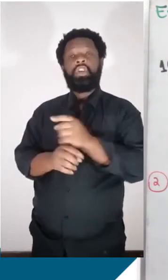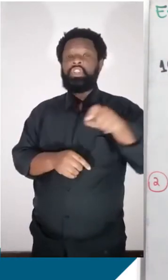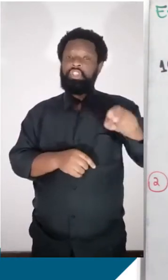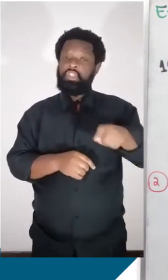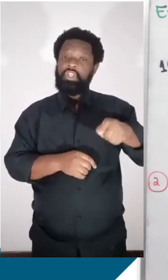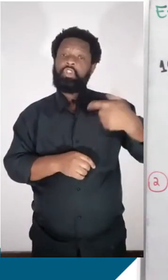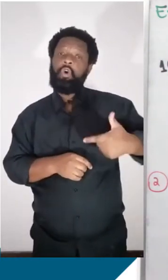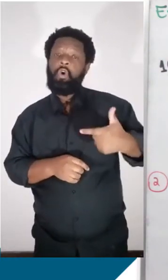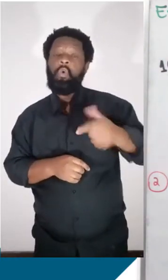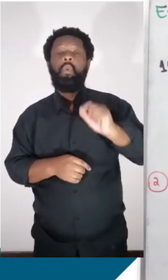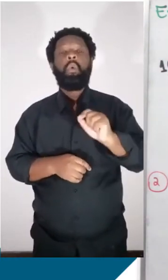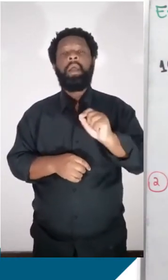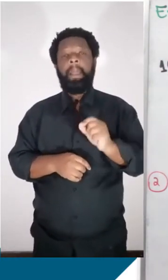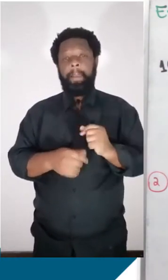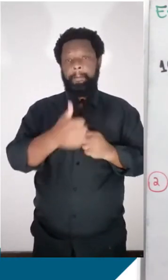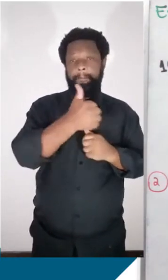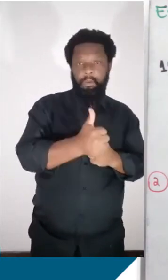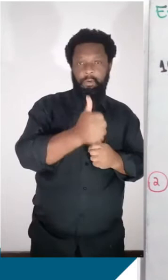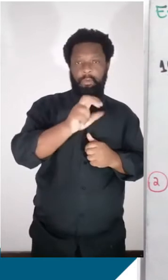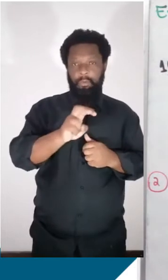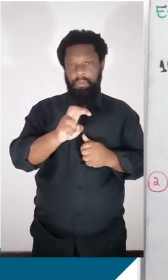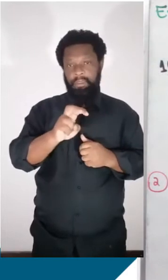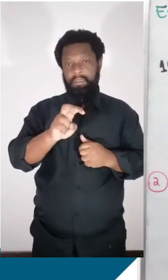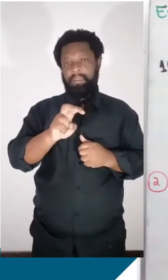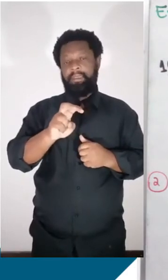que o meu x2 é